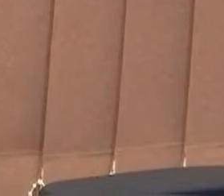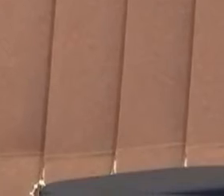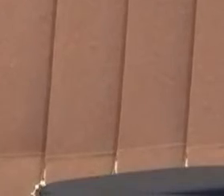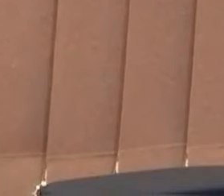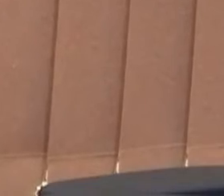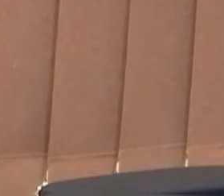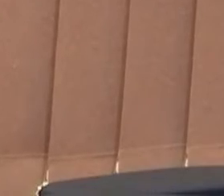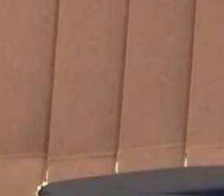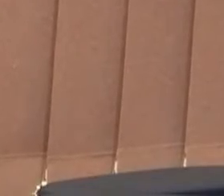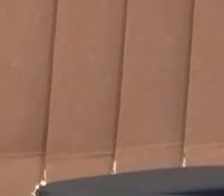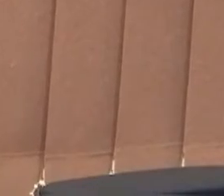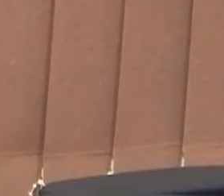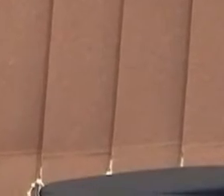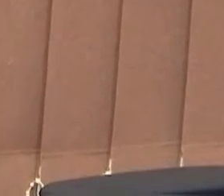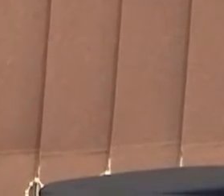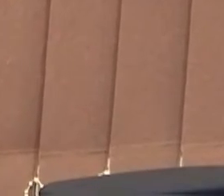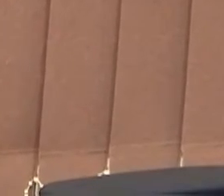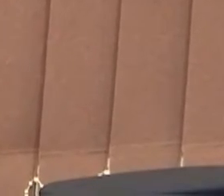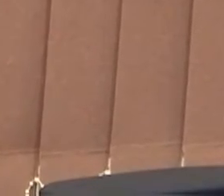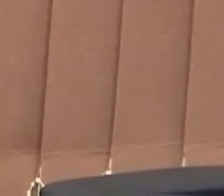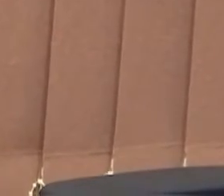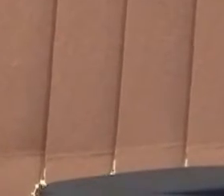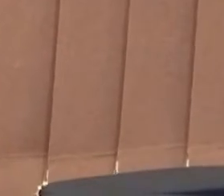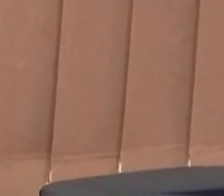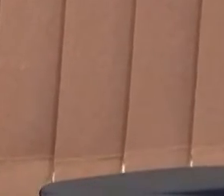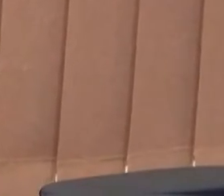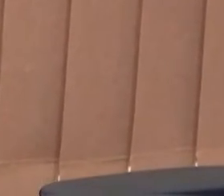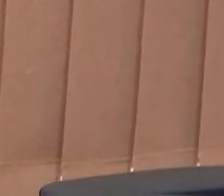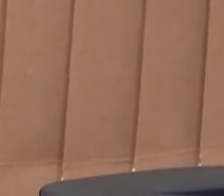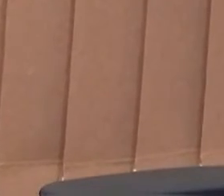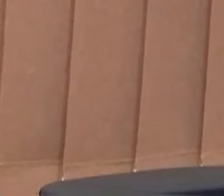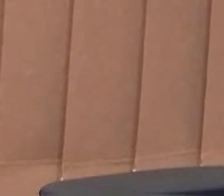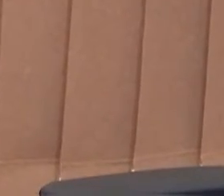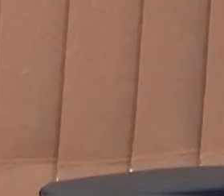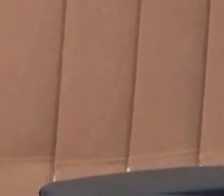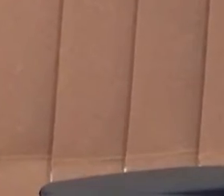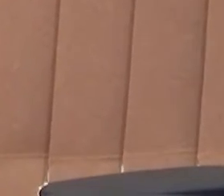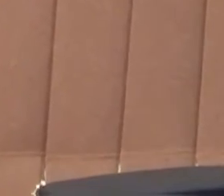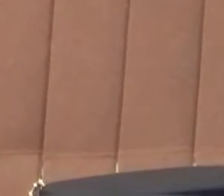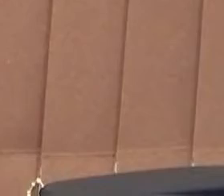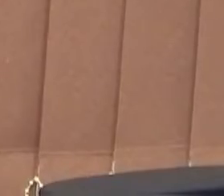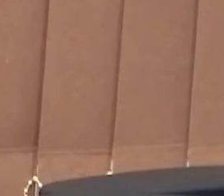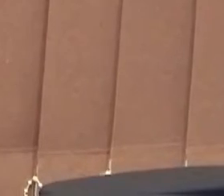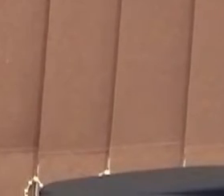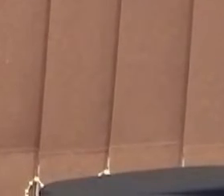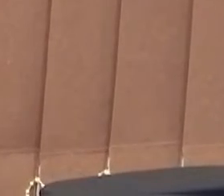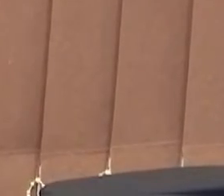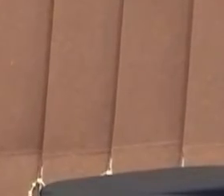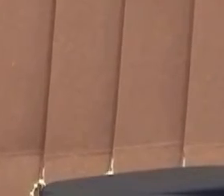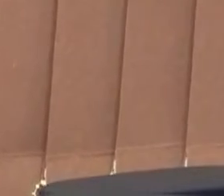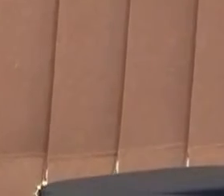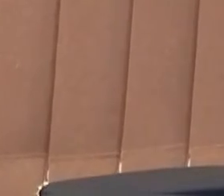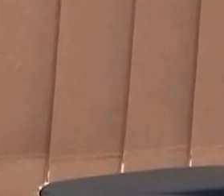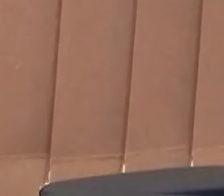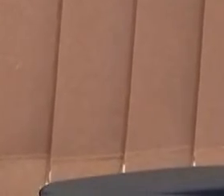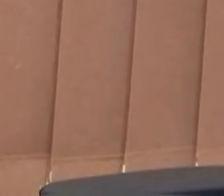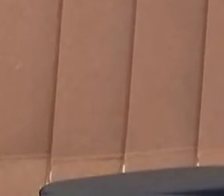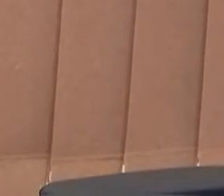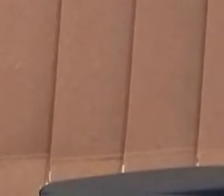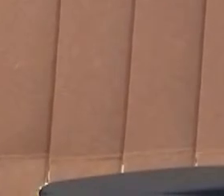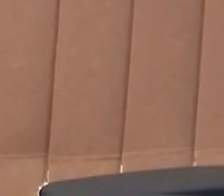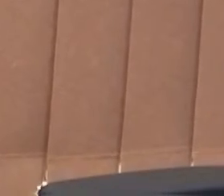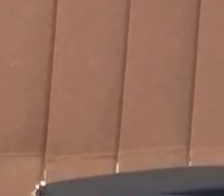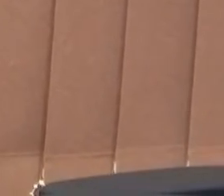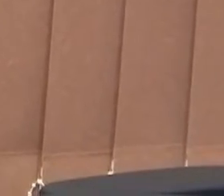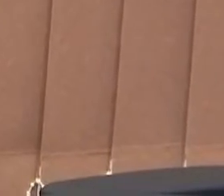apresentado oficialmente pelo prefeito anterior, certo? Aqui na casa. Então, que ele precisa ser melhorado. Eu acho que, do ponto de vista